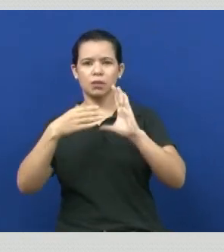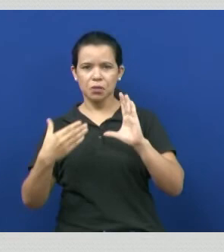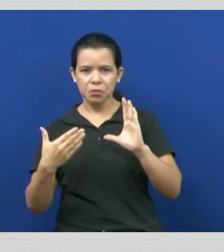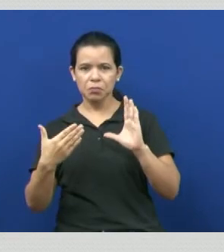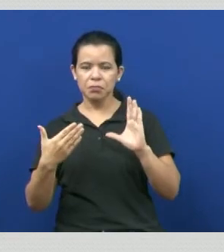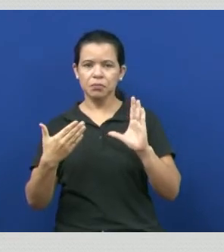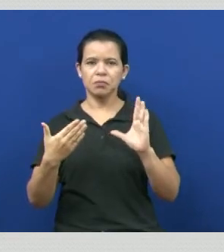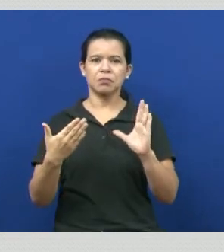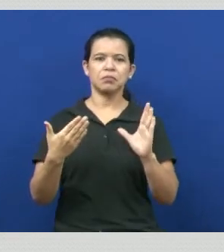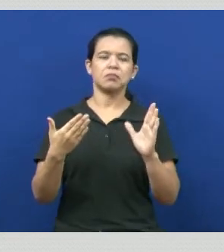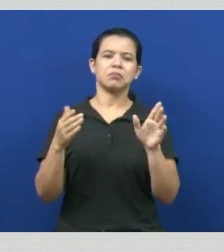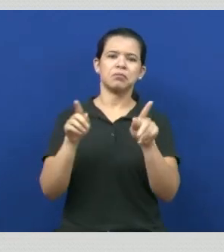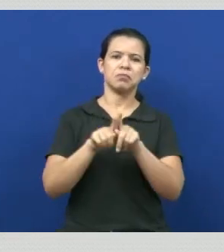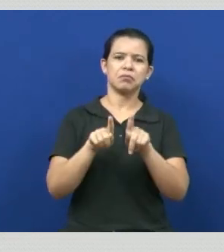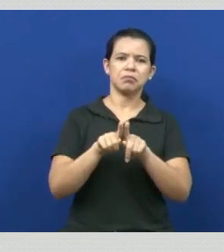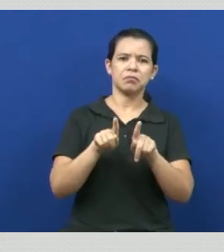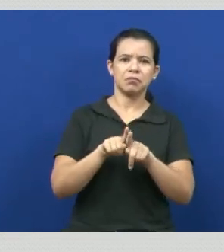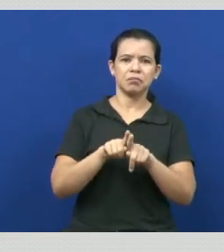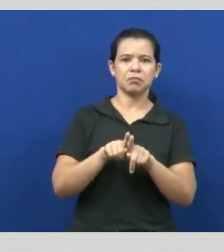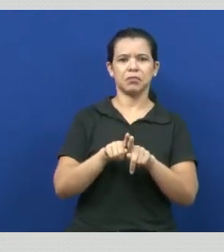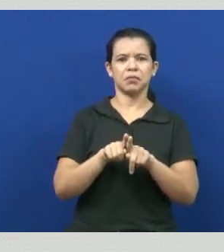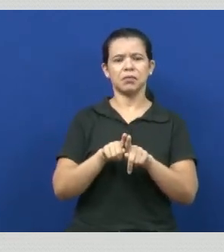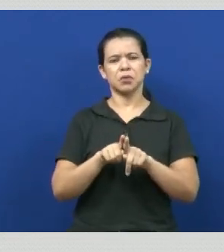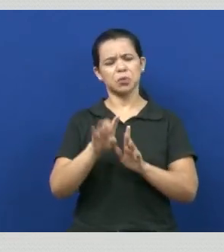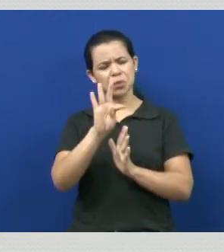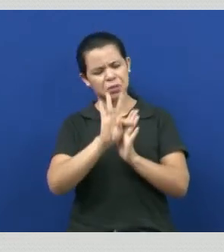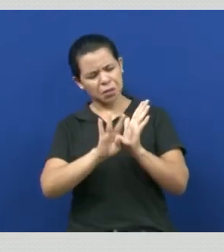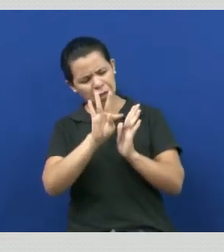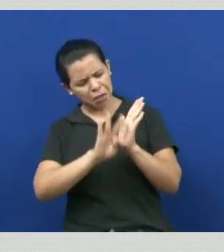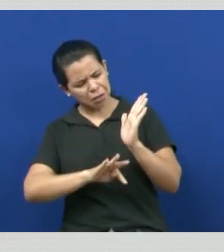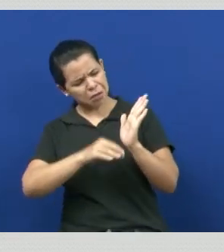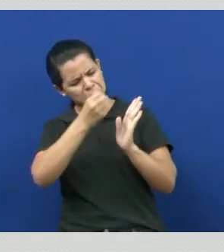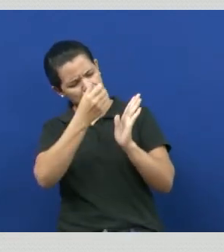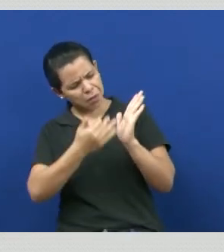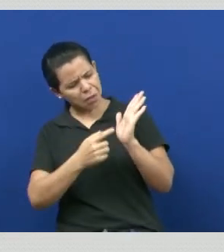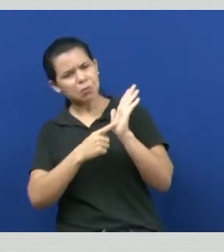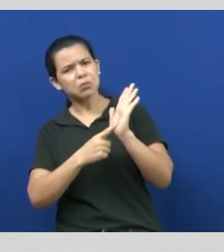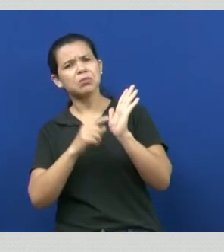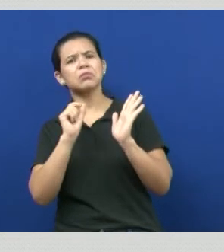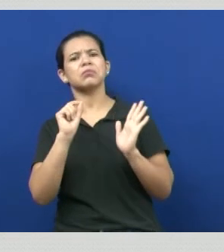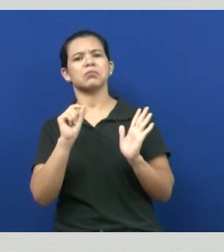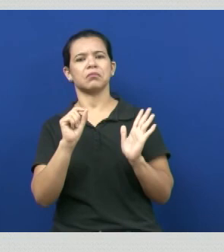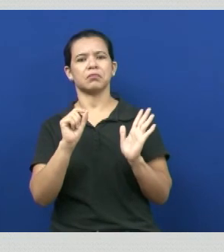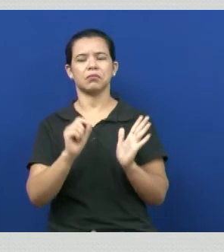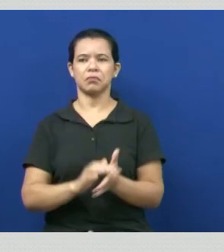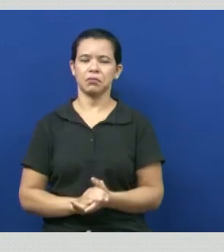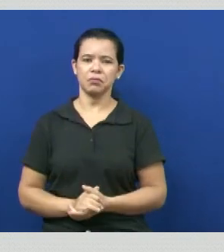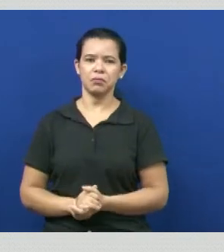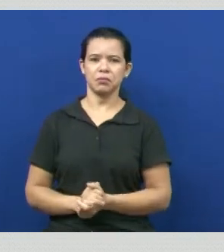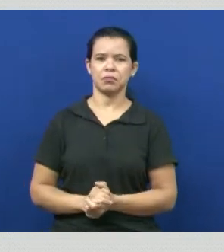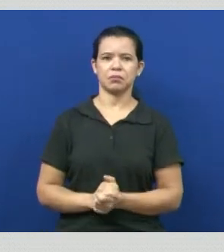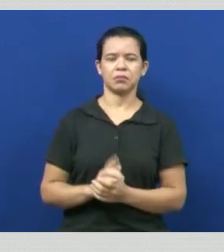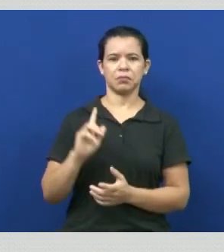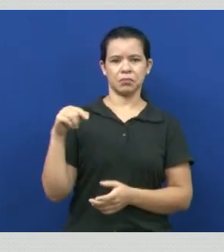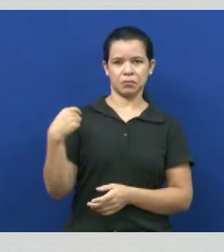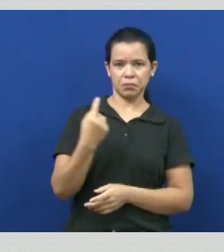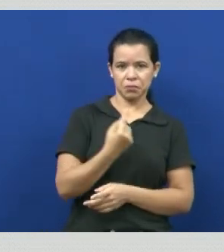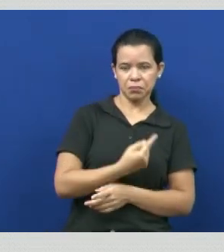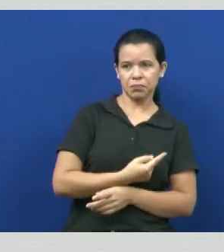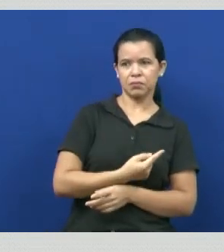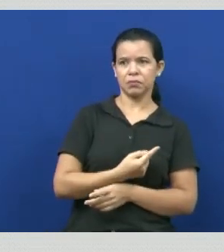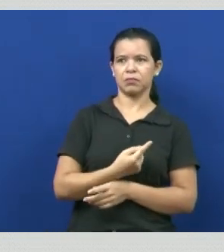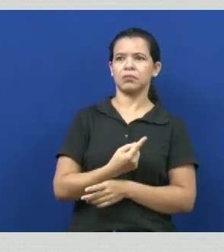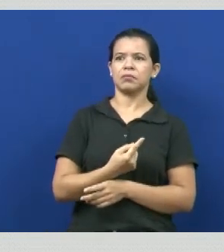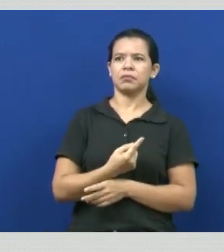e né, o que escreveram nessa época? Então, é isso que a gente vai ver. O que foi o